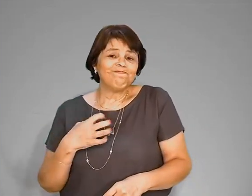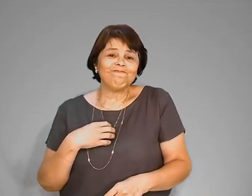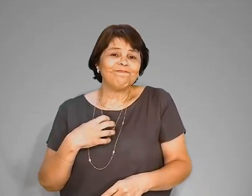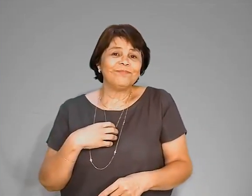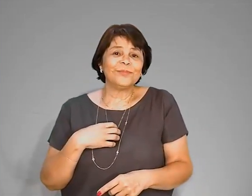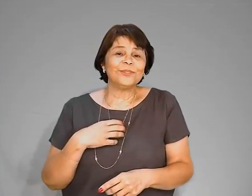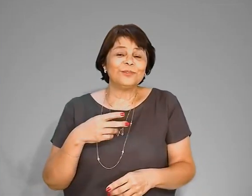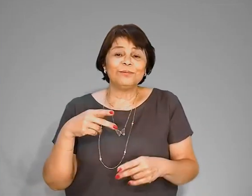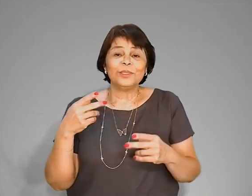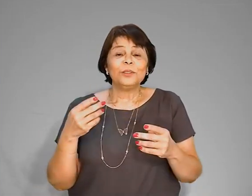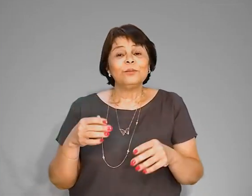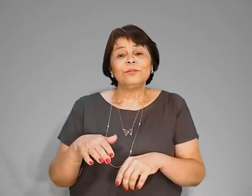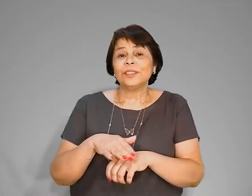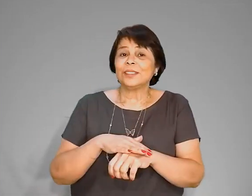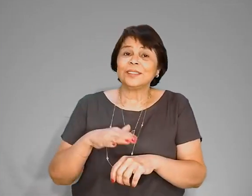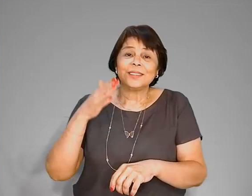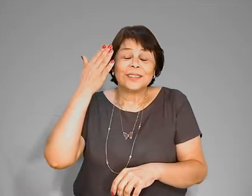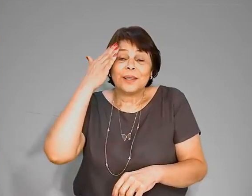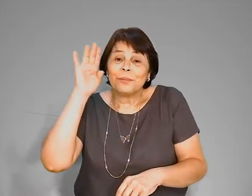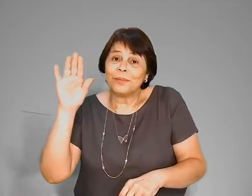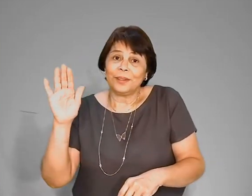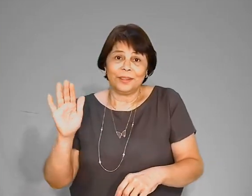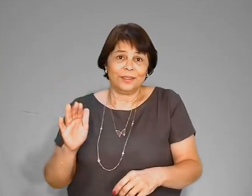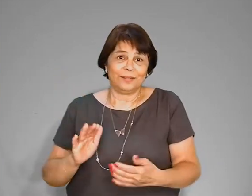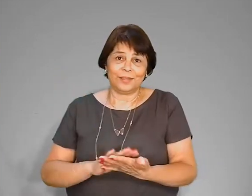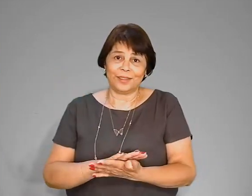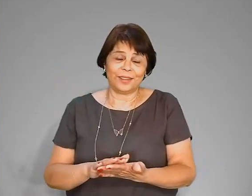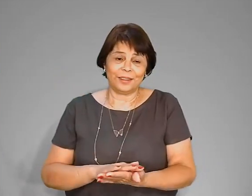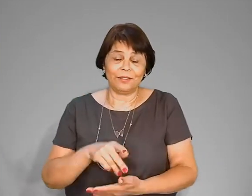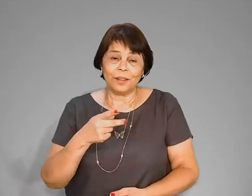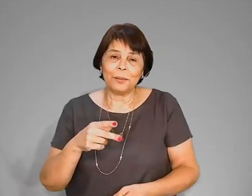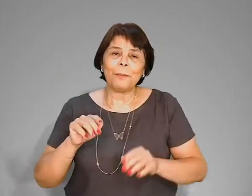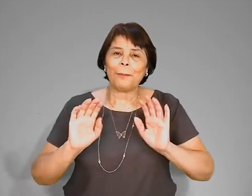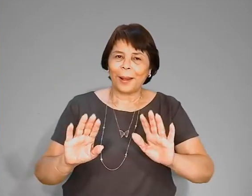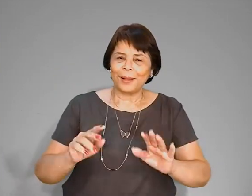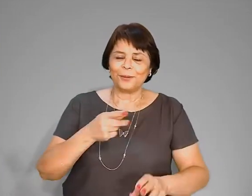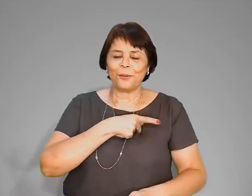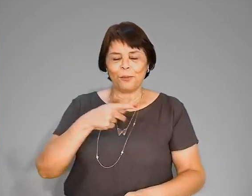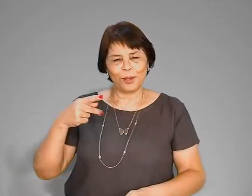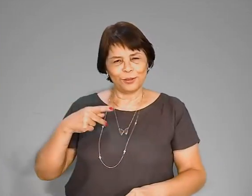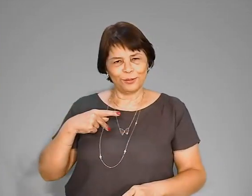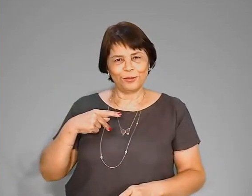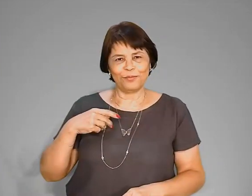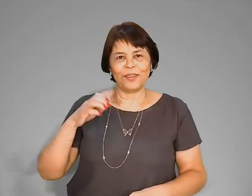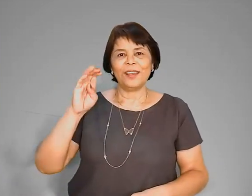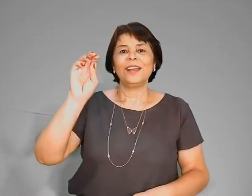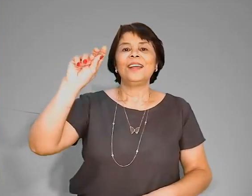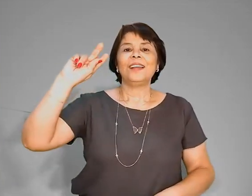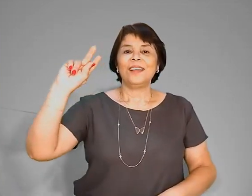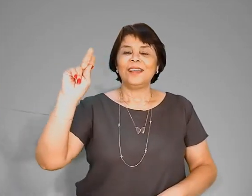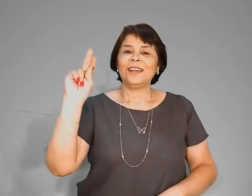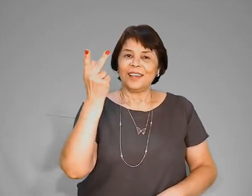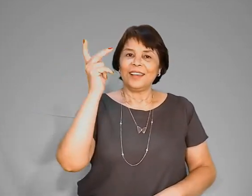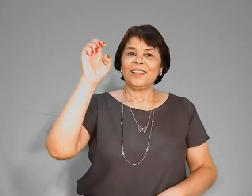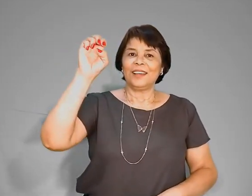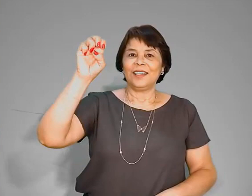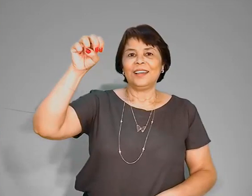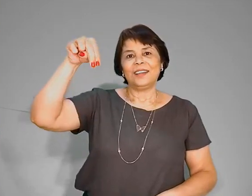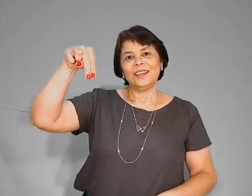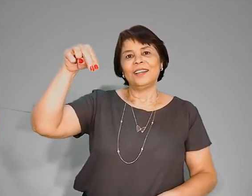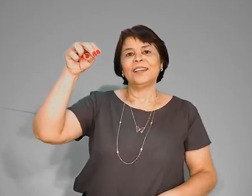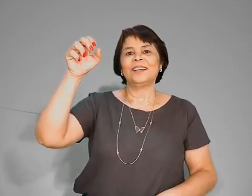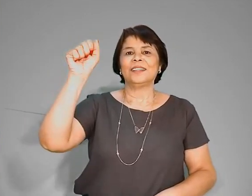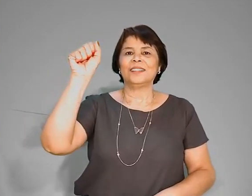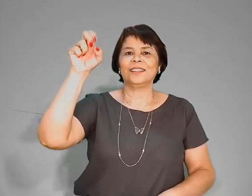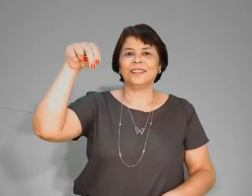se reúnem cristãos. O pastor Hernandes é assim. Ele é um apóstolo que a gente tem.